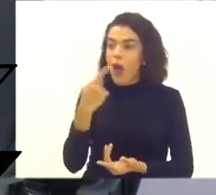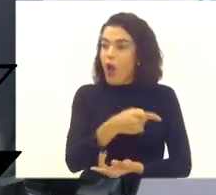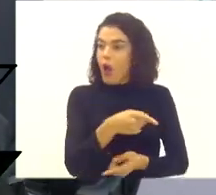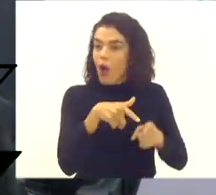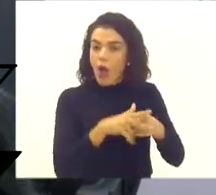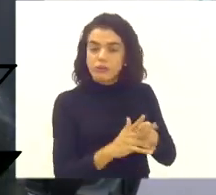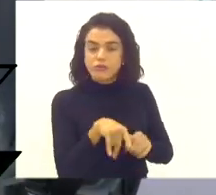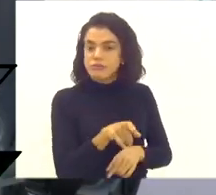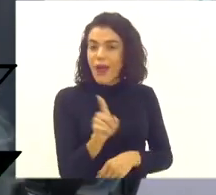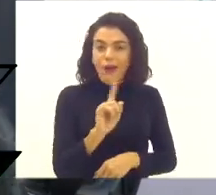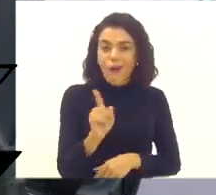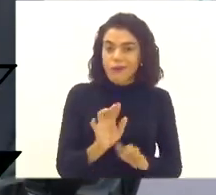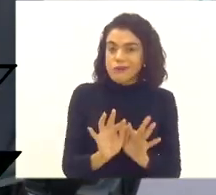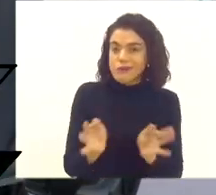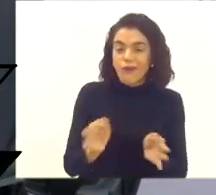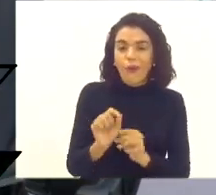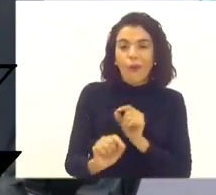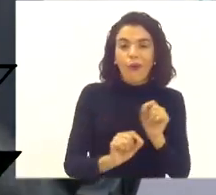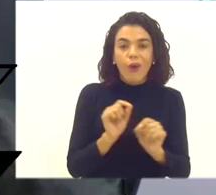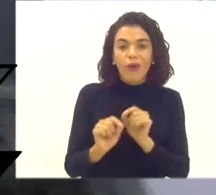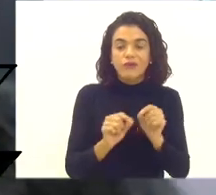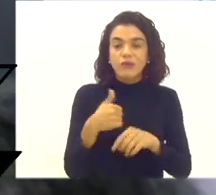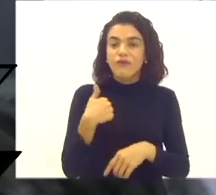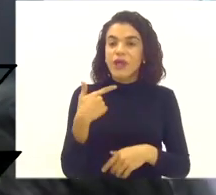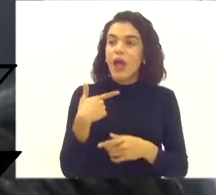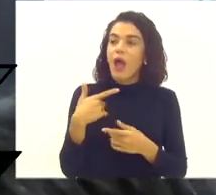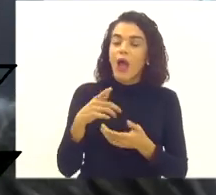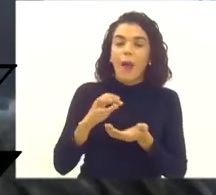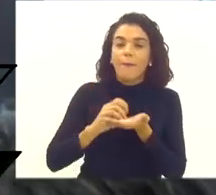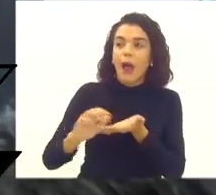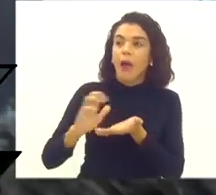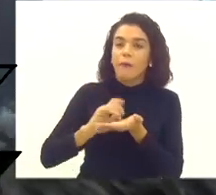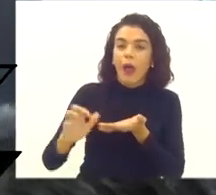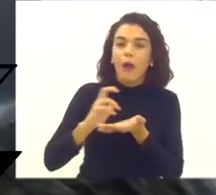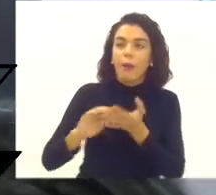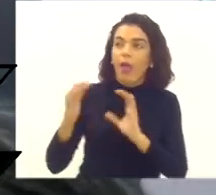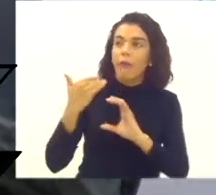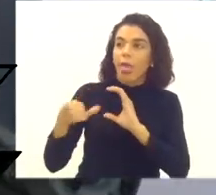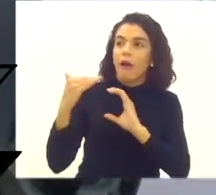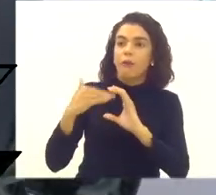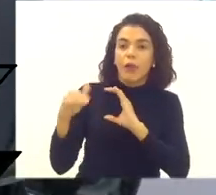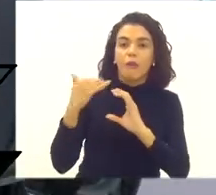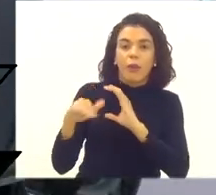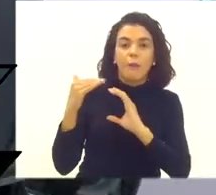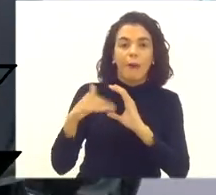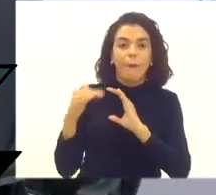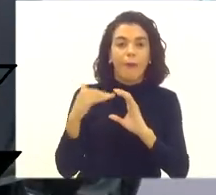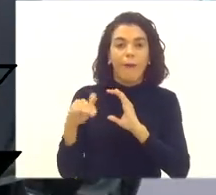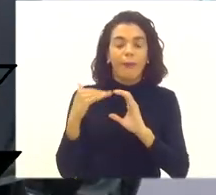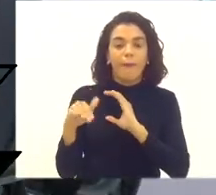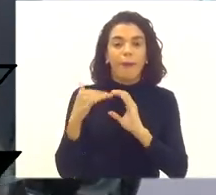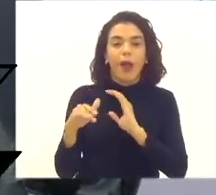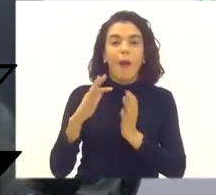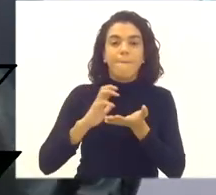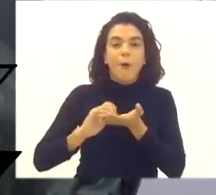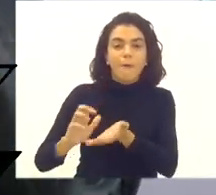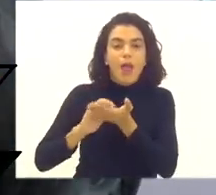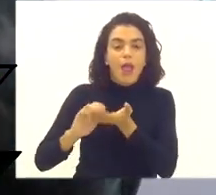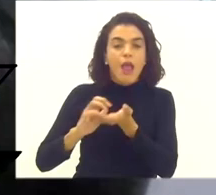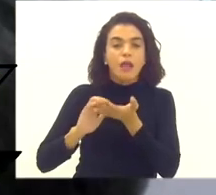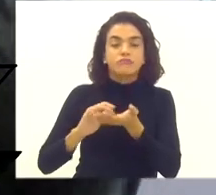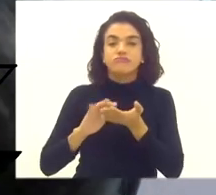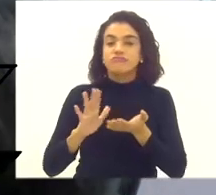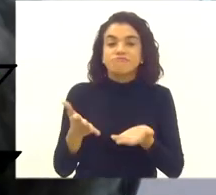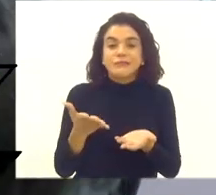não você simplesmente Deputado da Índia você fica falando por e-mail e volta e-mail por Messenger e